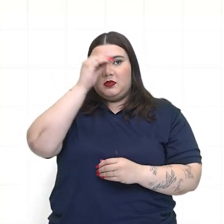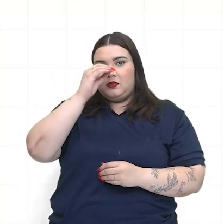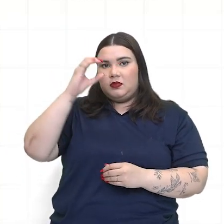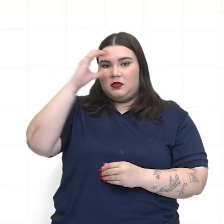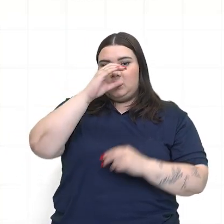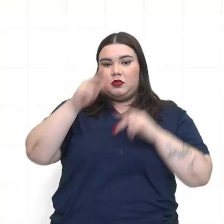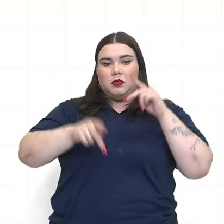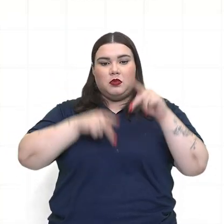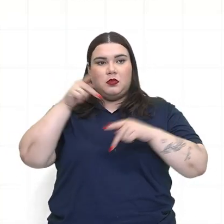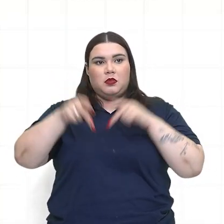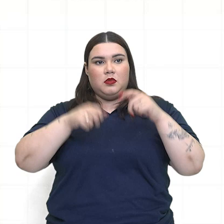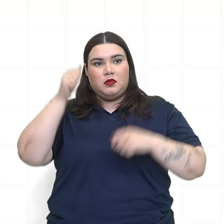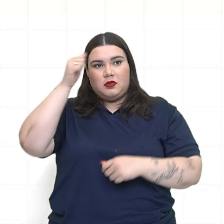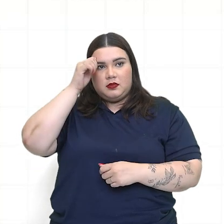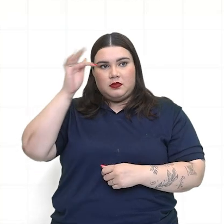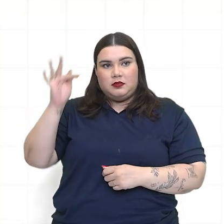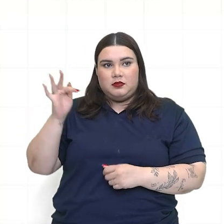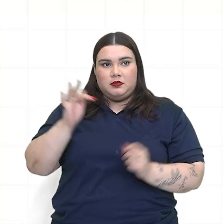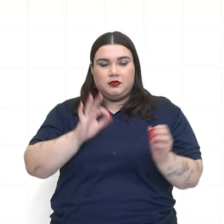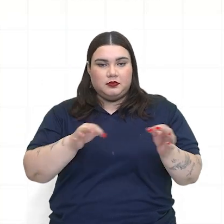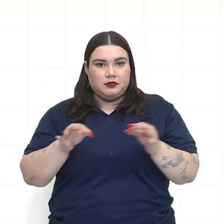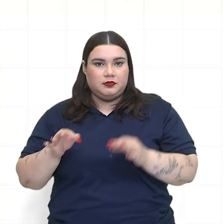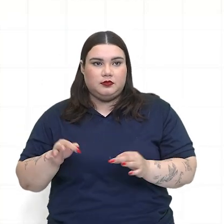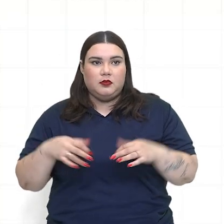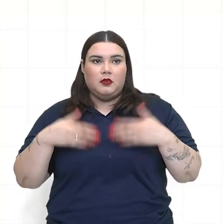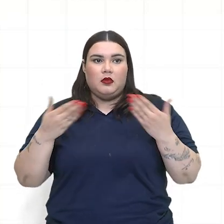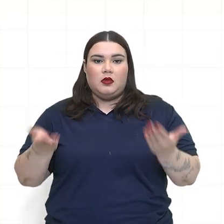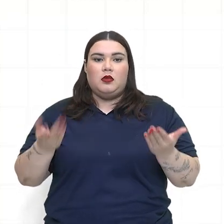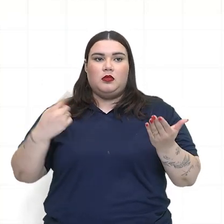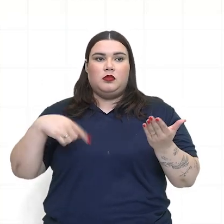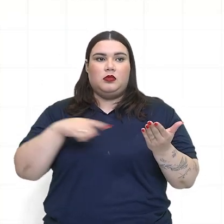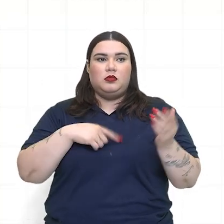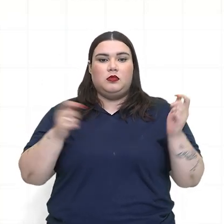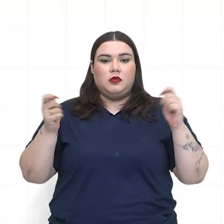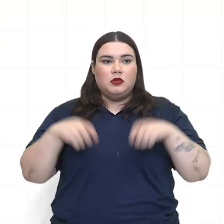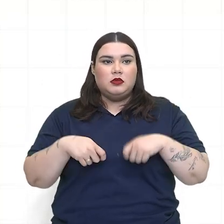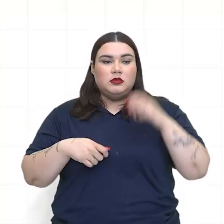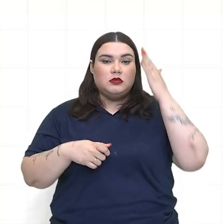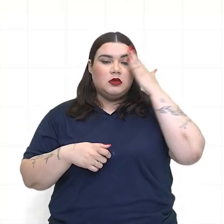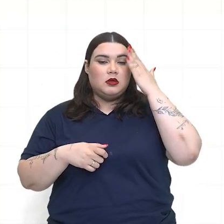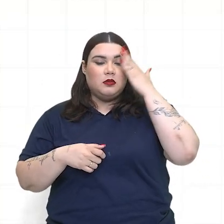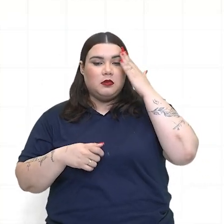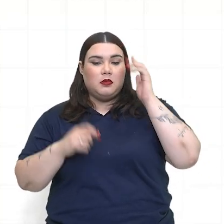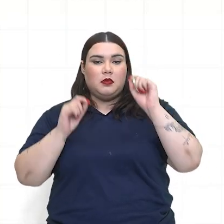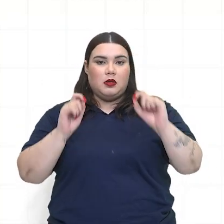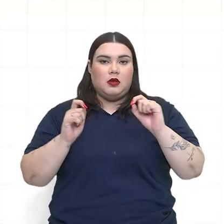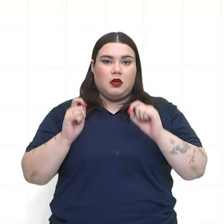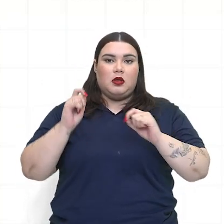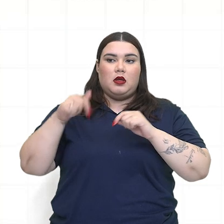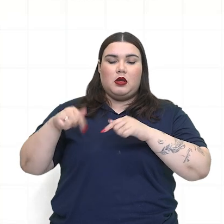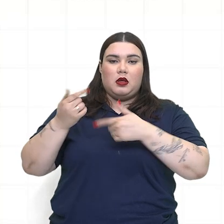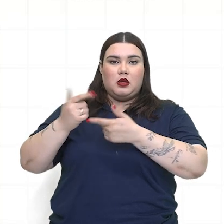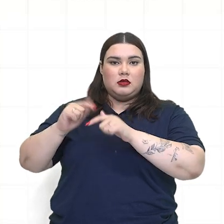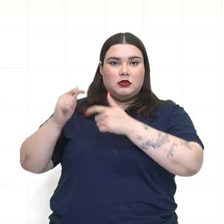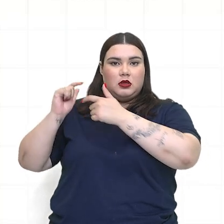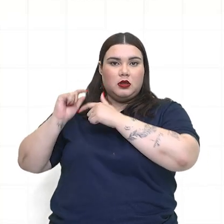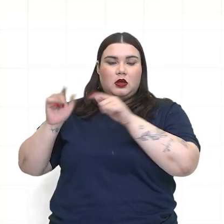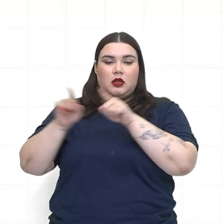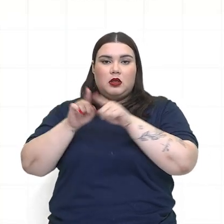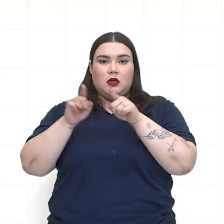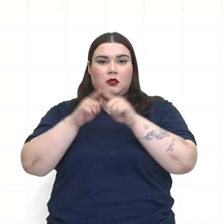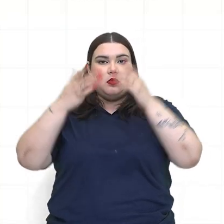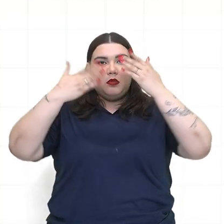ancestral do povo africano. Então, nós poderíamos dizer que a questão dos ancestrais e dos